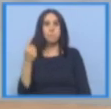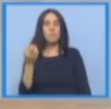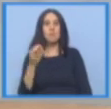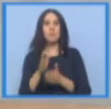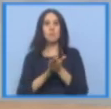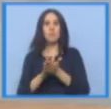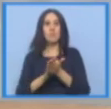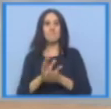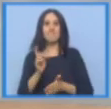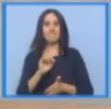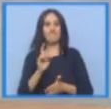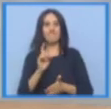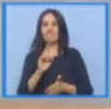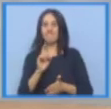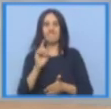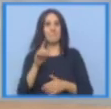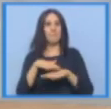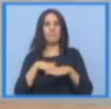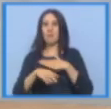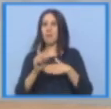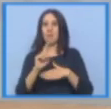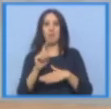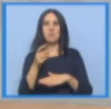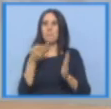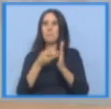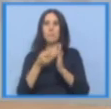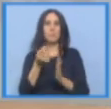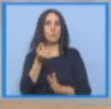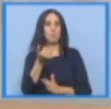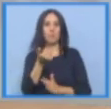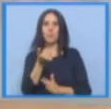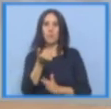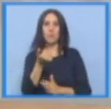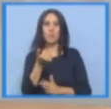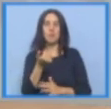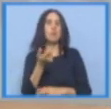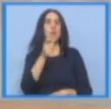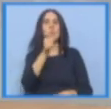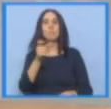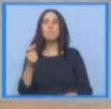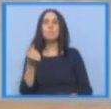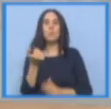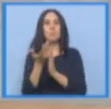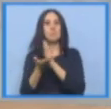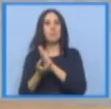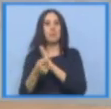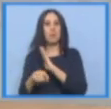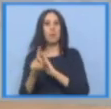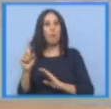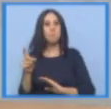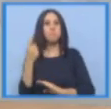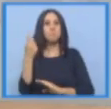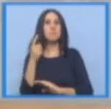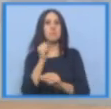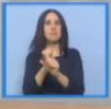tendem a não fazer. É muito pouco usado, são muito pouco usadas as possibilidades que as pessoas têm